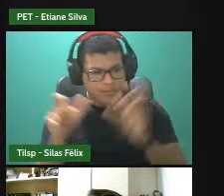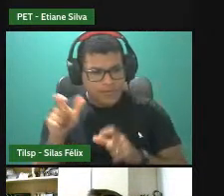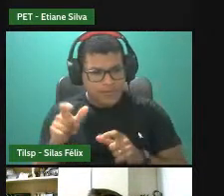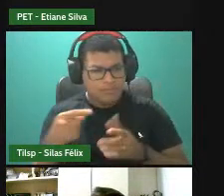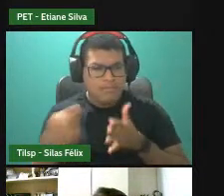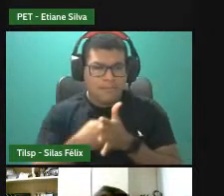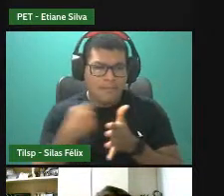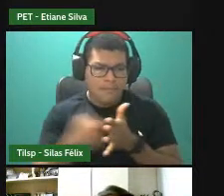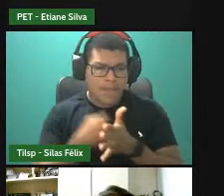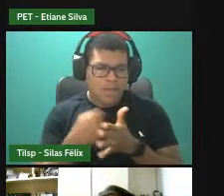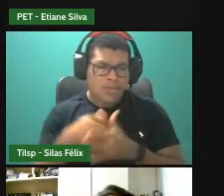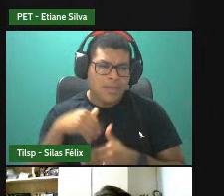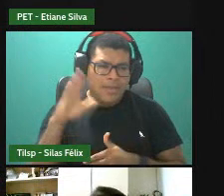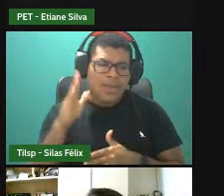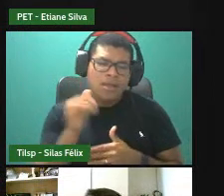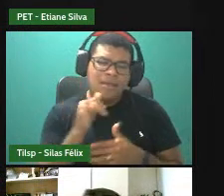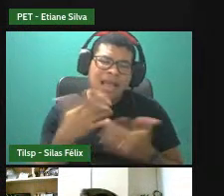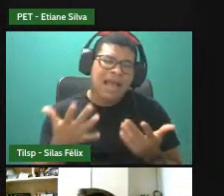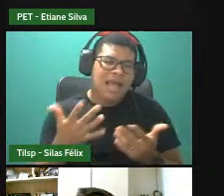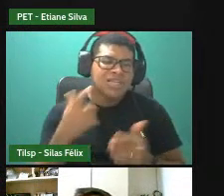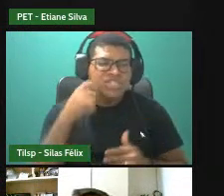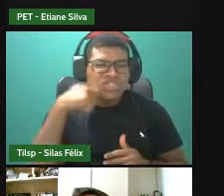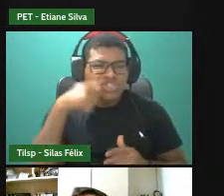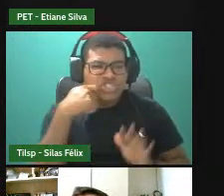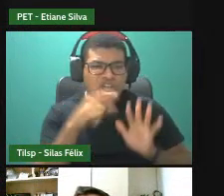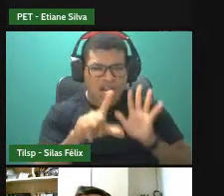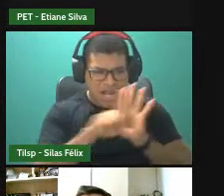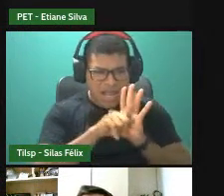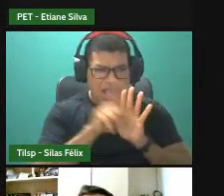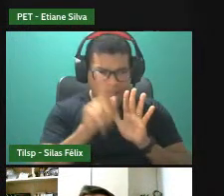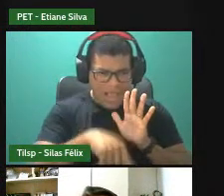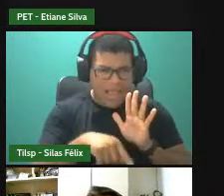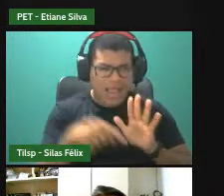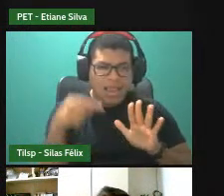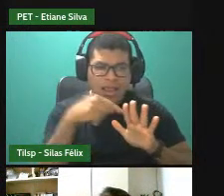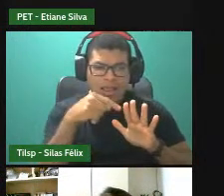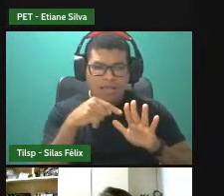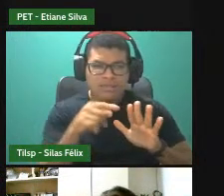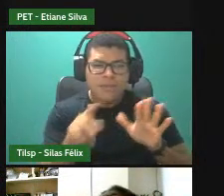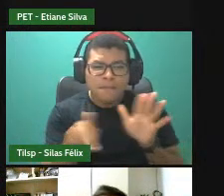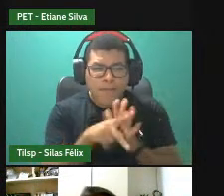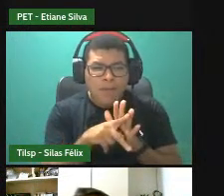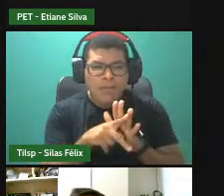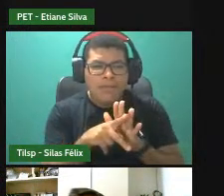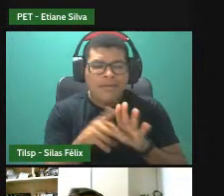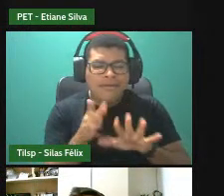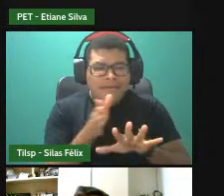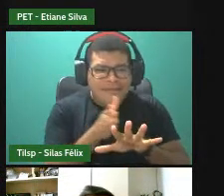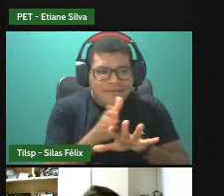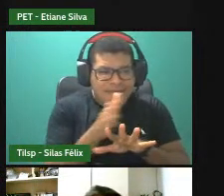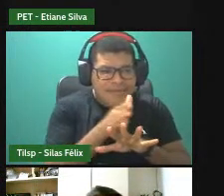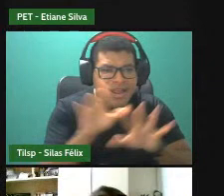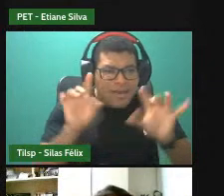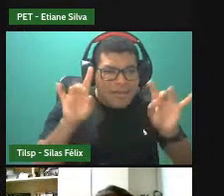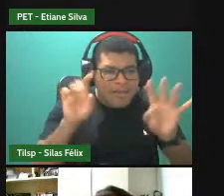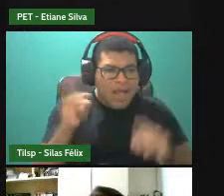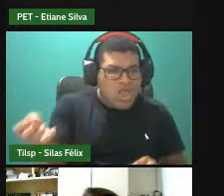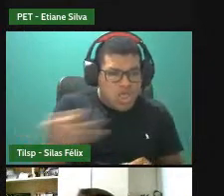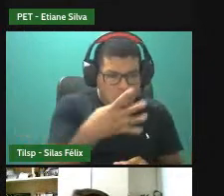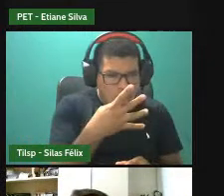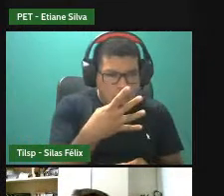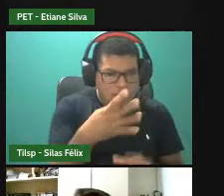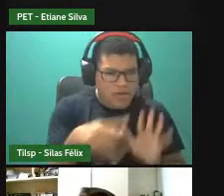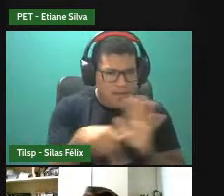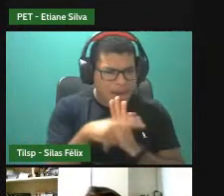perguntam também, né? Ah, mas odontologia legal é uma especialidade da odontologia, né? Ah, é uma especialidade nova,